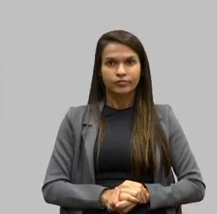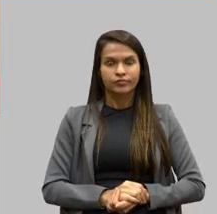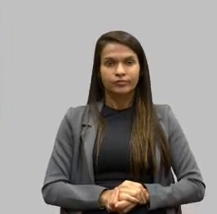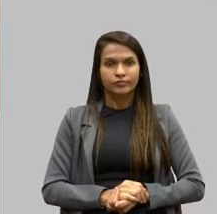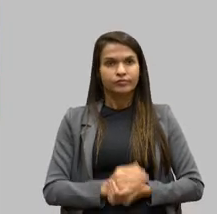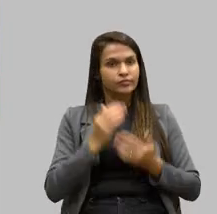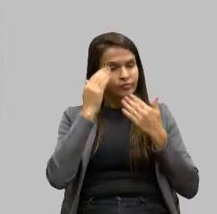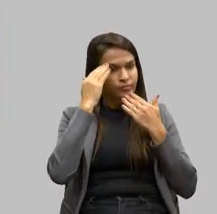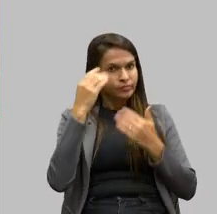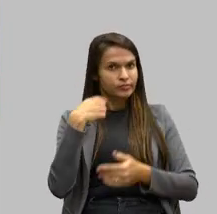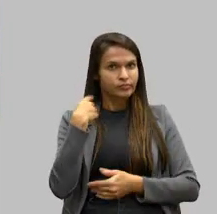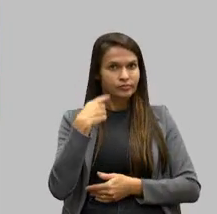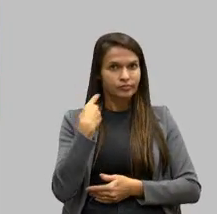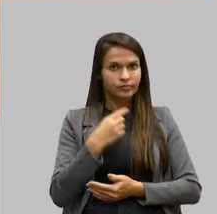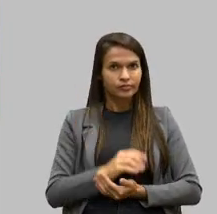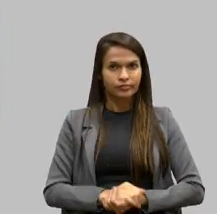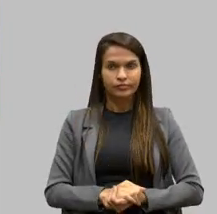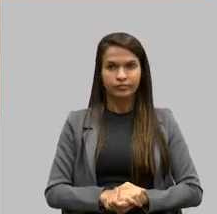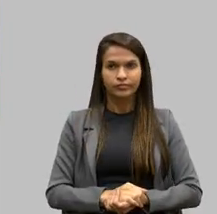Obrigada, deputada. Presente.